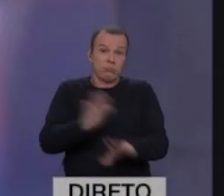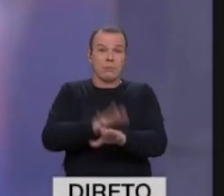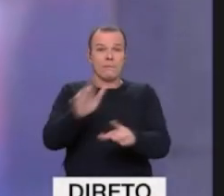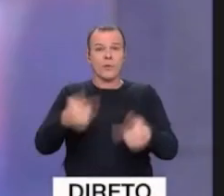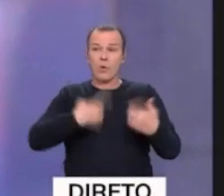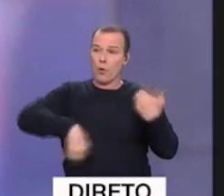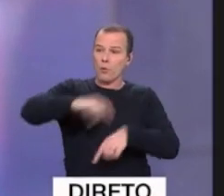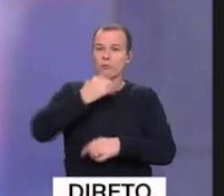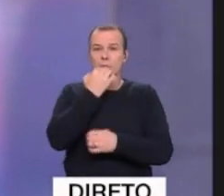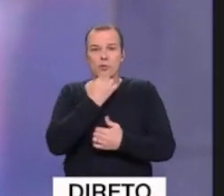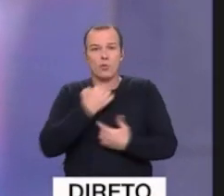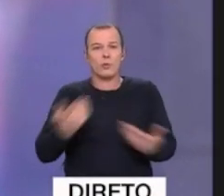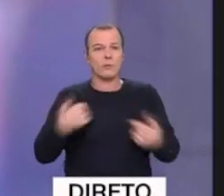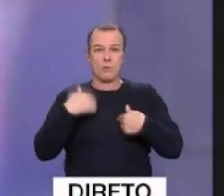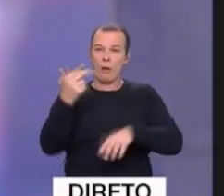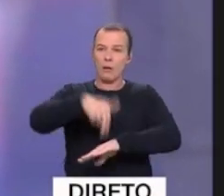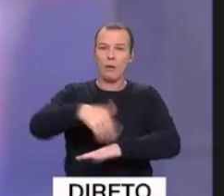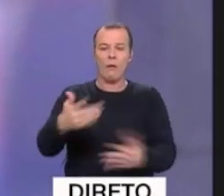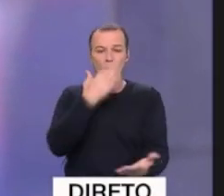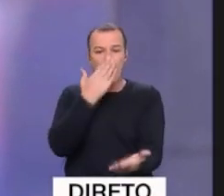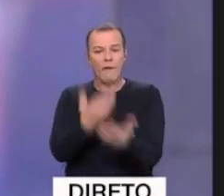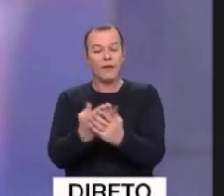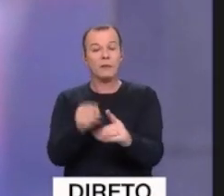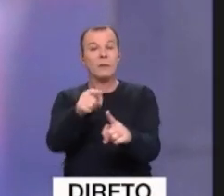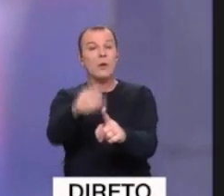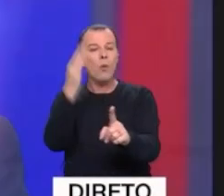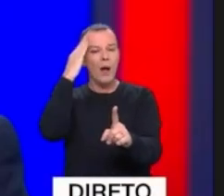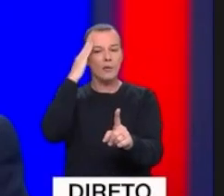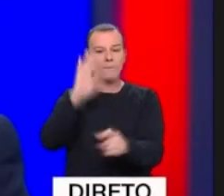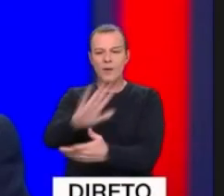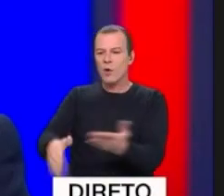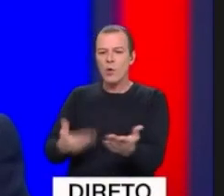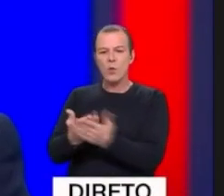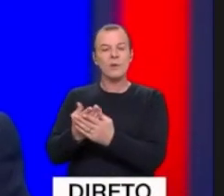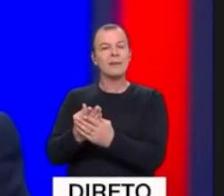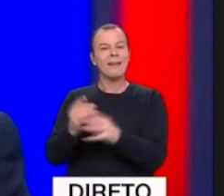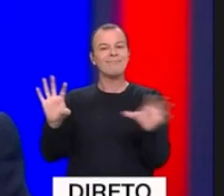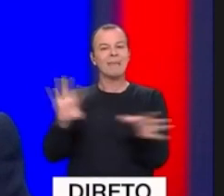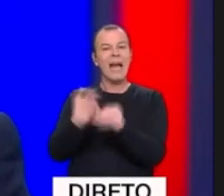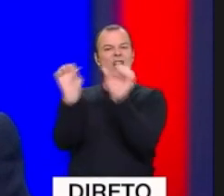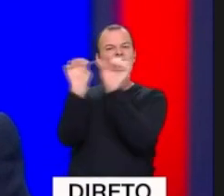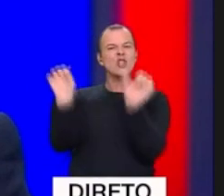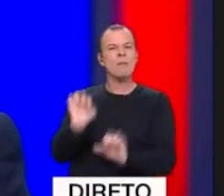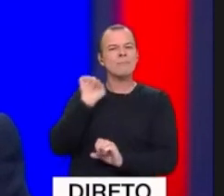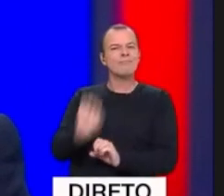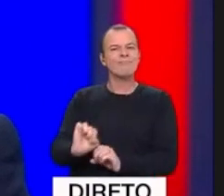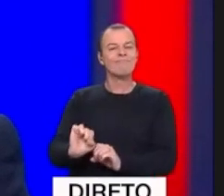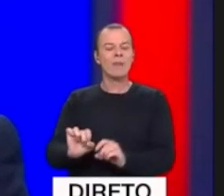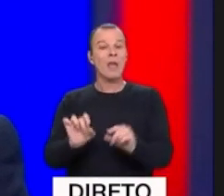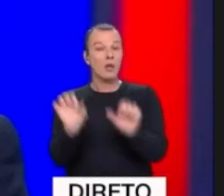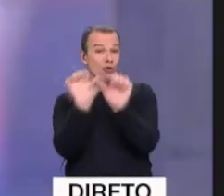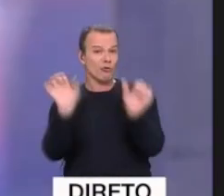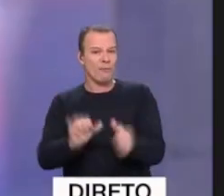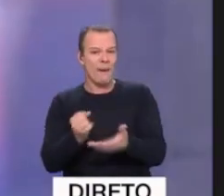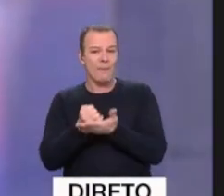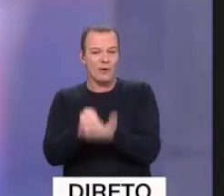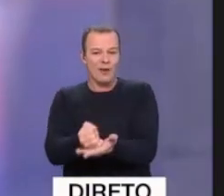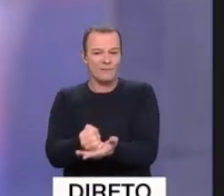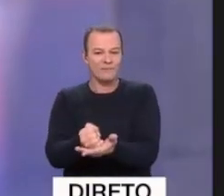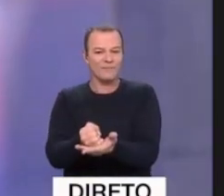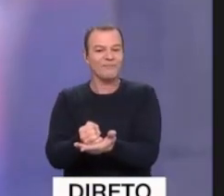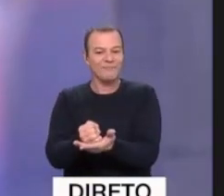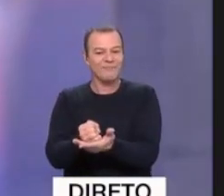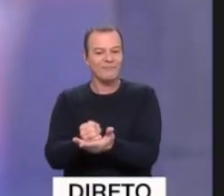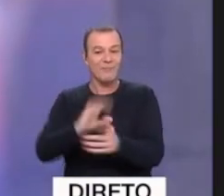eu estou muito contente por estar aqui frente aquele que eu considero um candidato do sistema de um sistema apoiado por